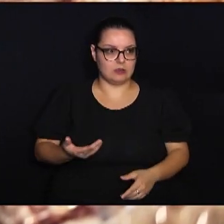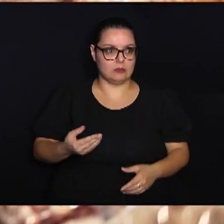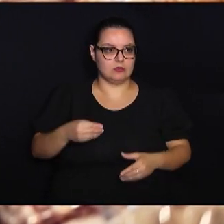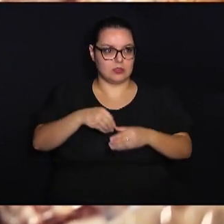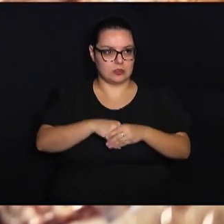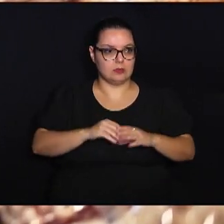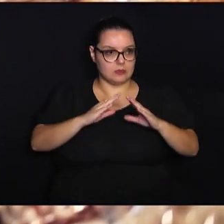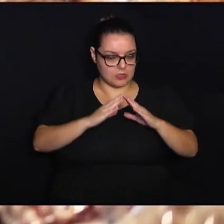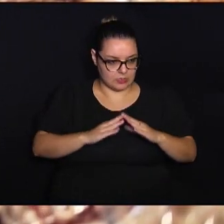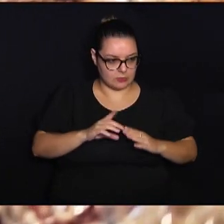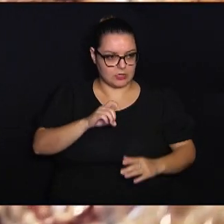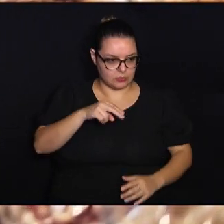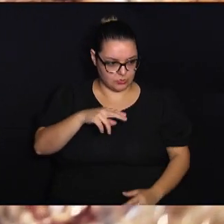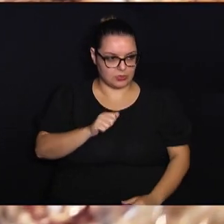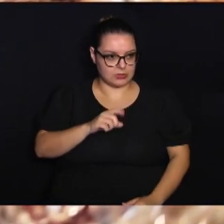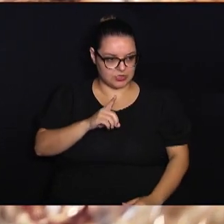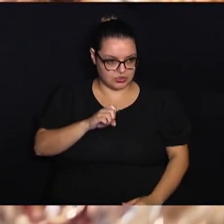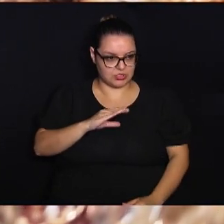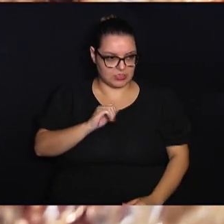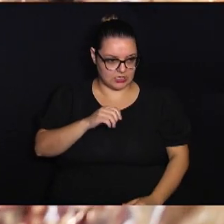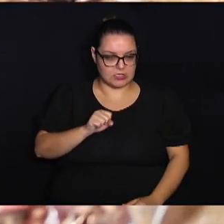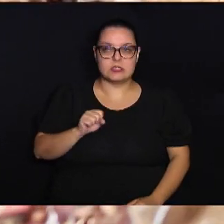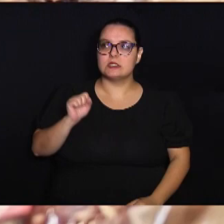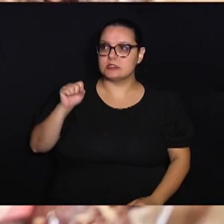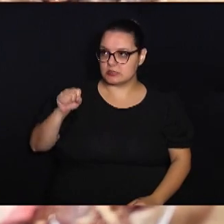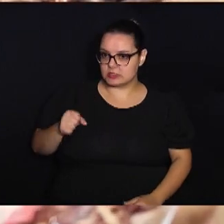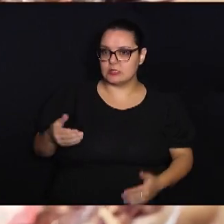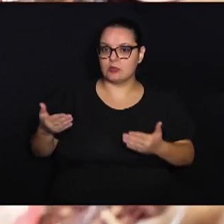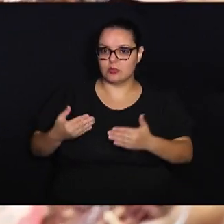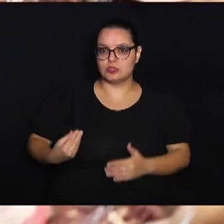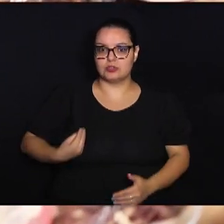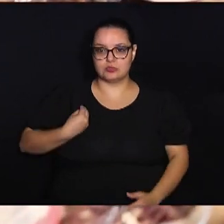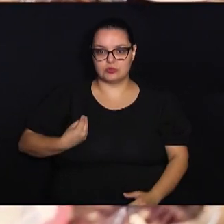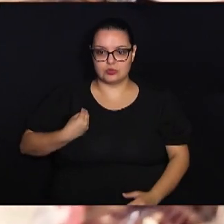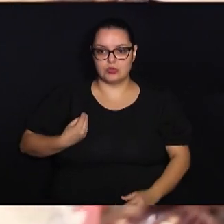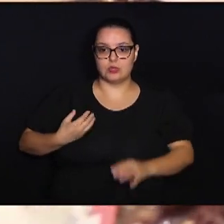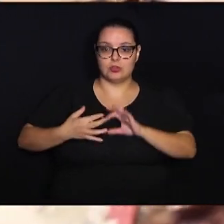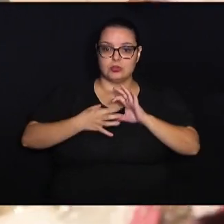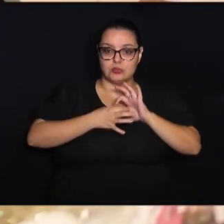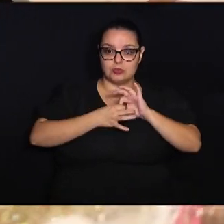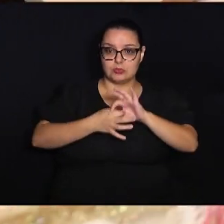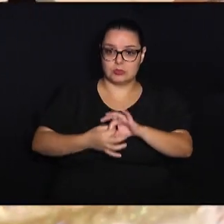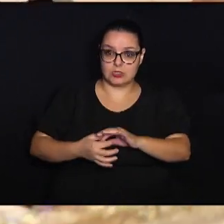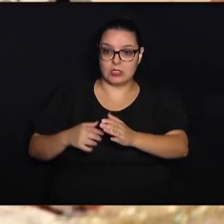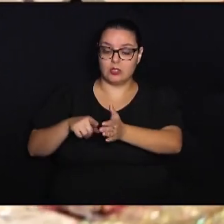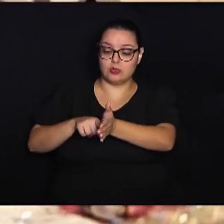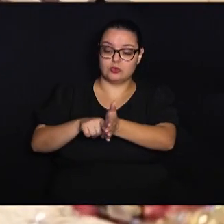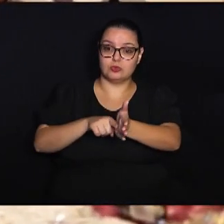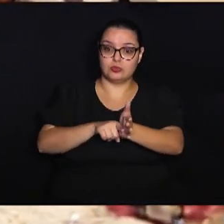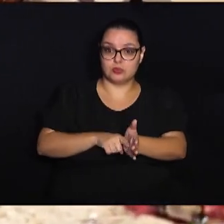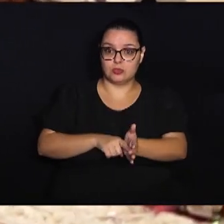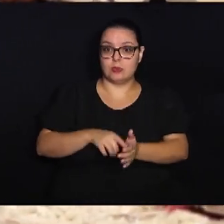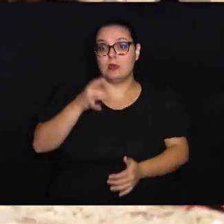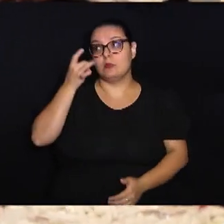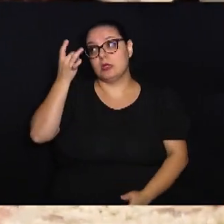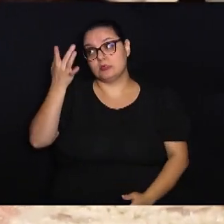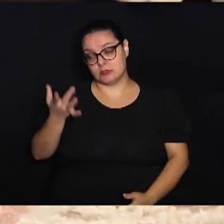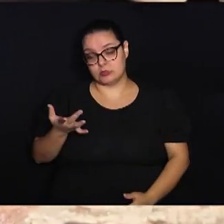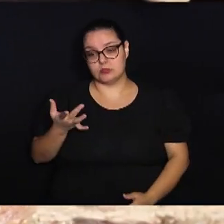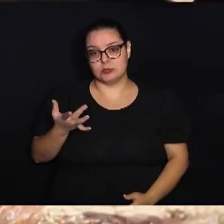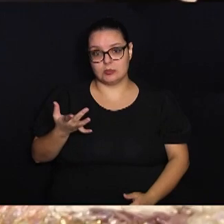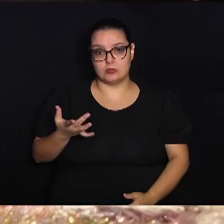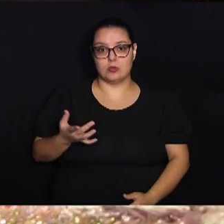dólar já registra uma valorização de mais de 10% em relação ao real. Por isso, eu estou aqui com o professor de Economia da